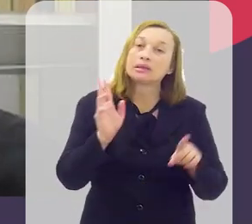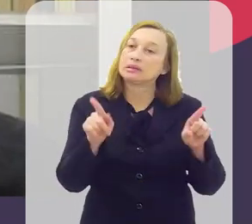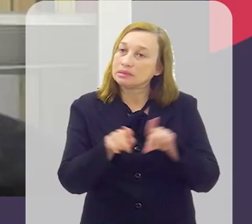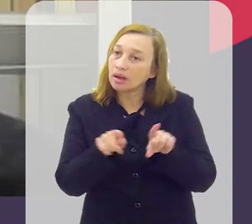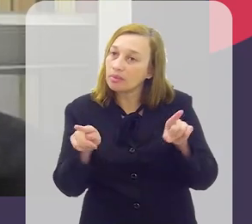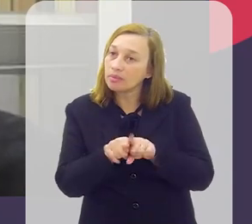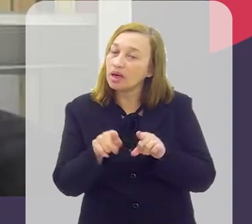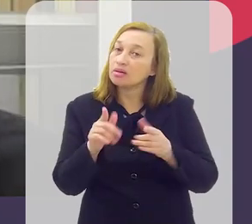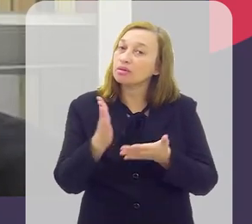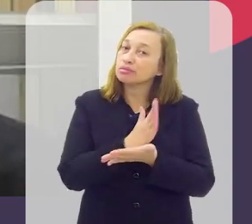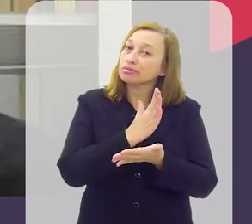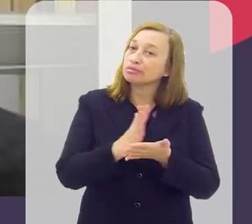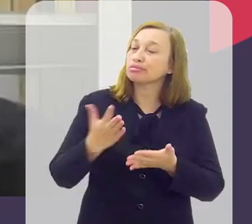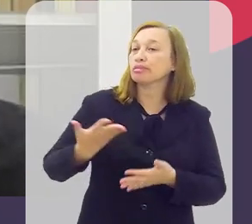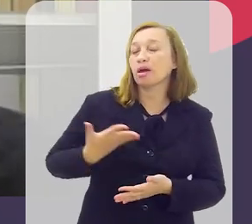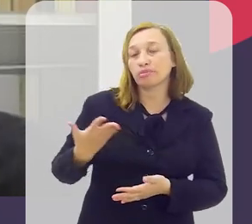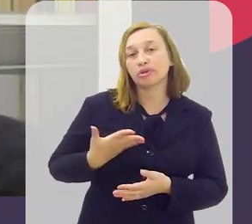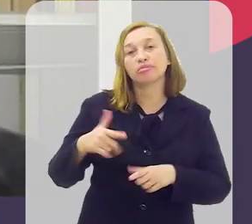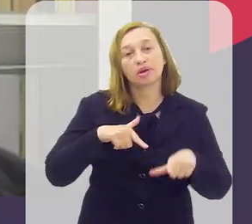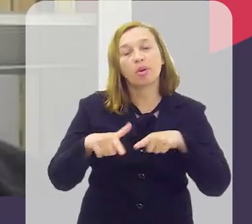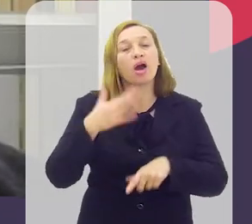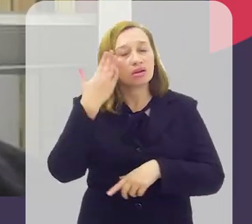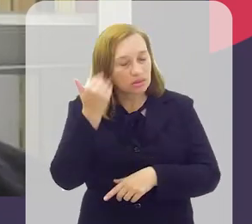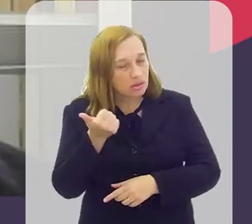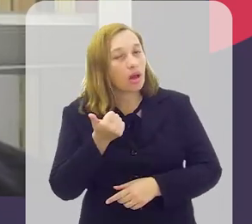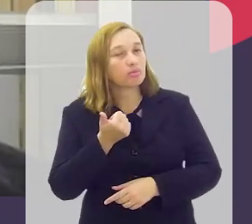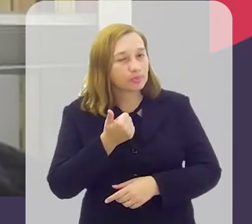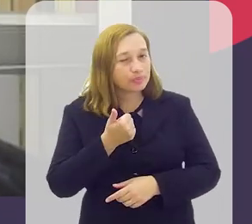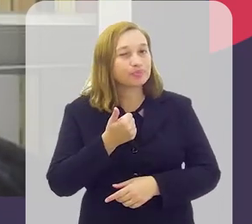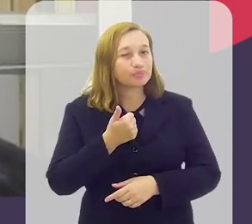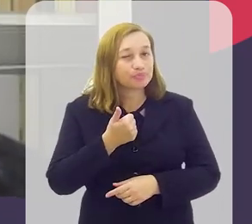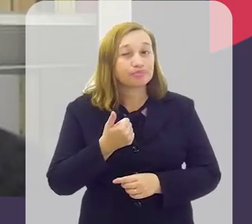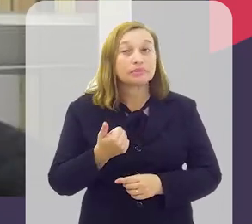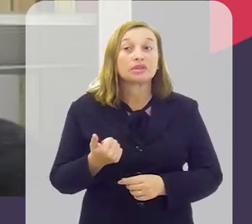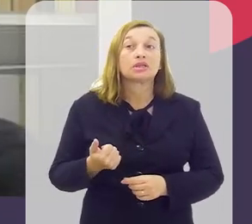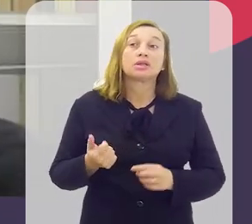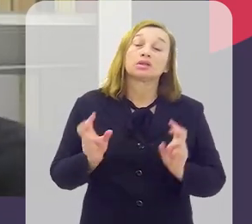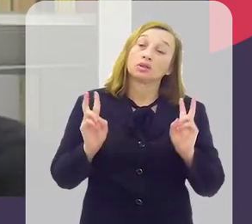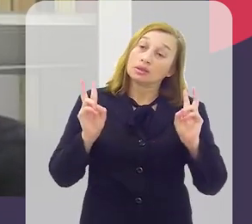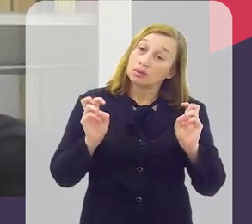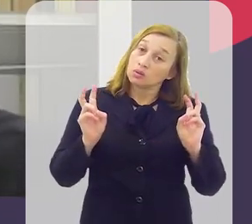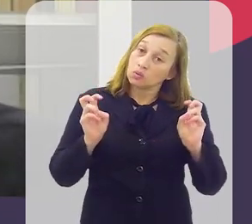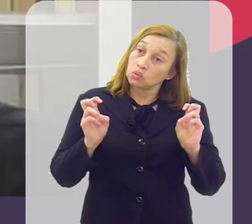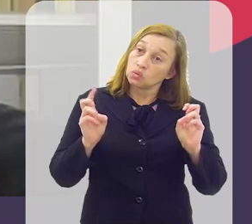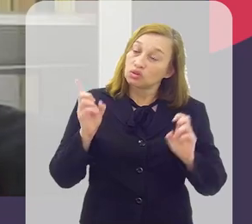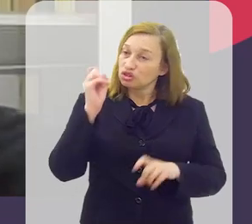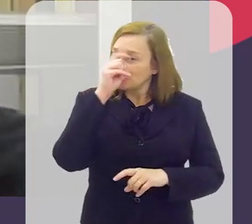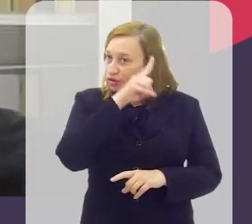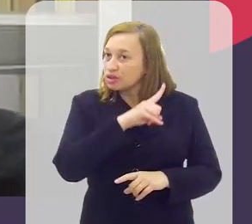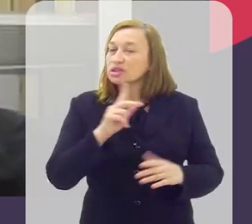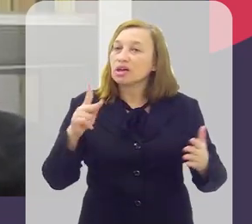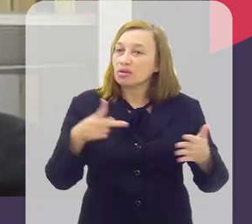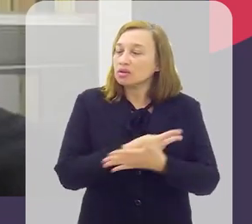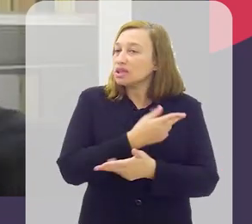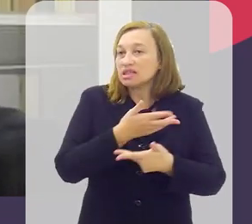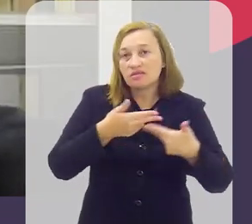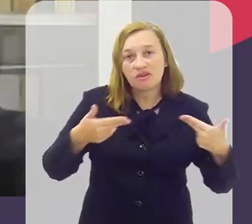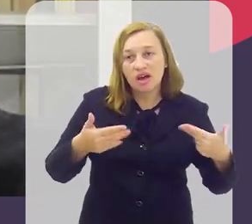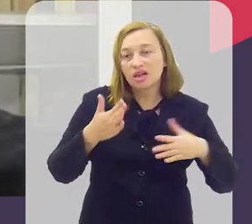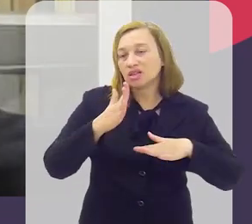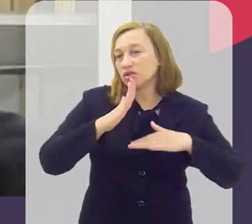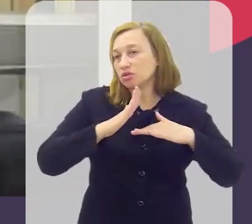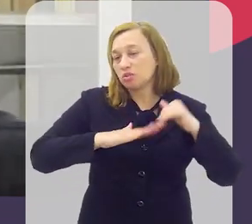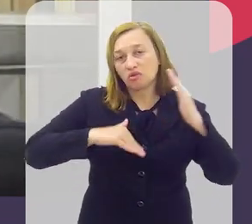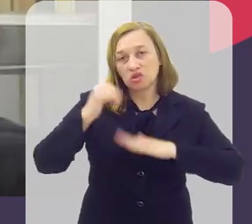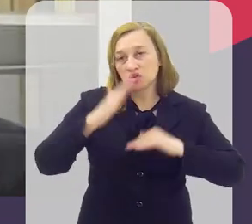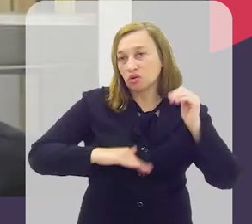parte muitas vezes também dos colegas de trabalho. A gente sabe que isso é uma situação que ocorre nas mais variadas profissões e